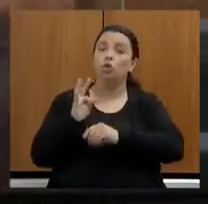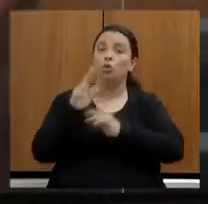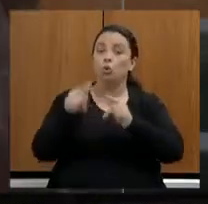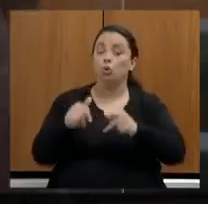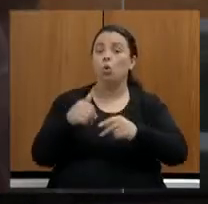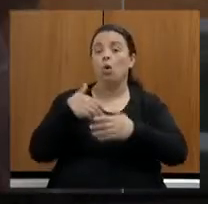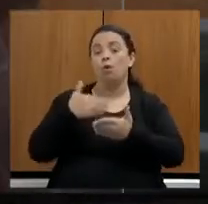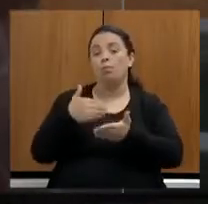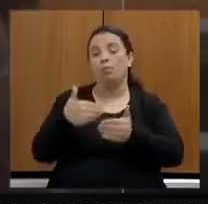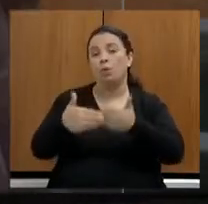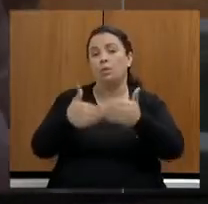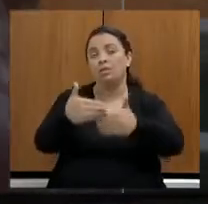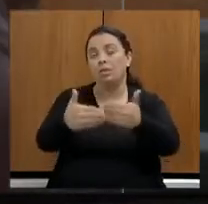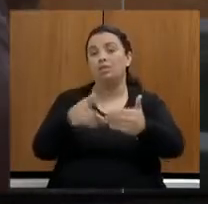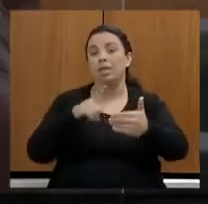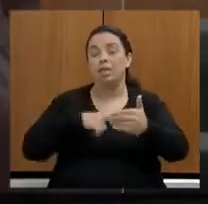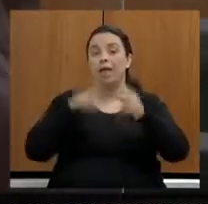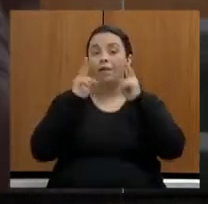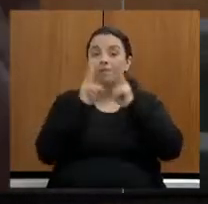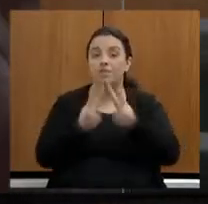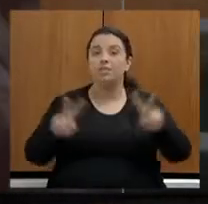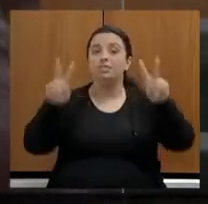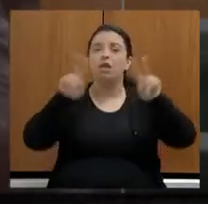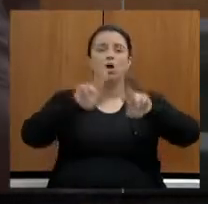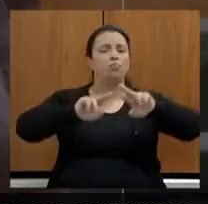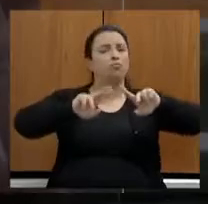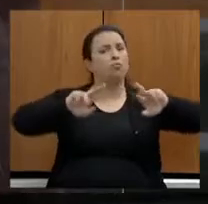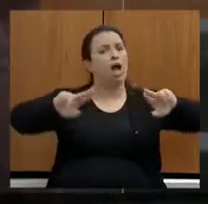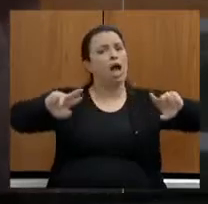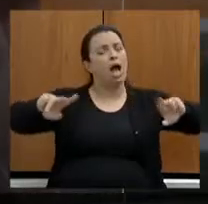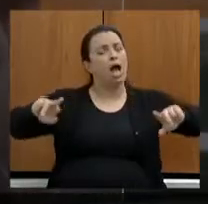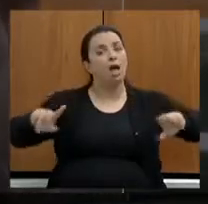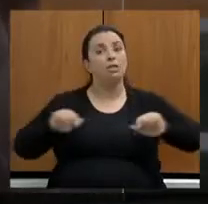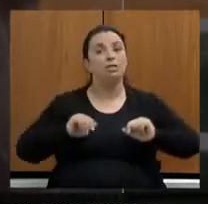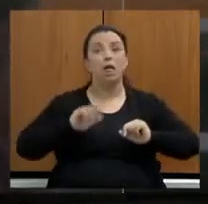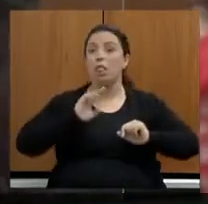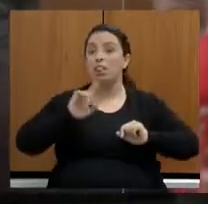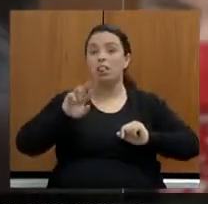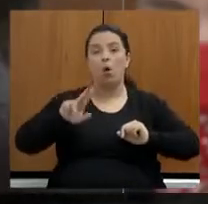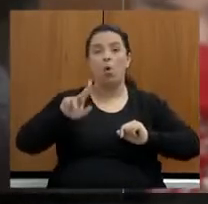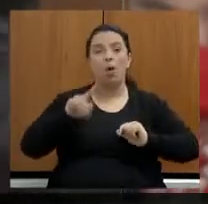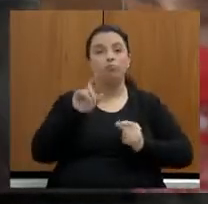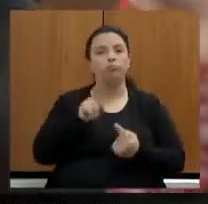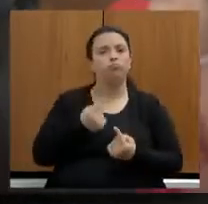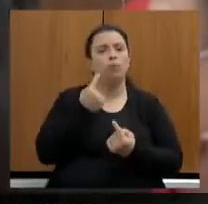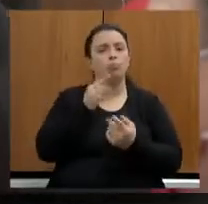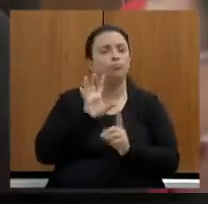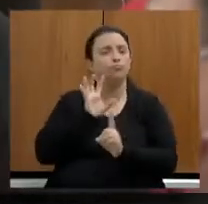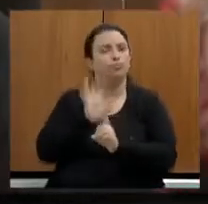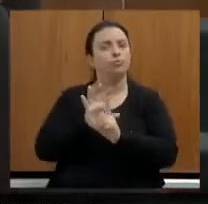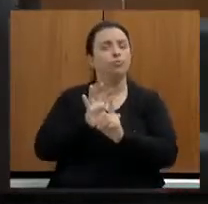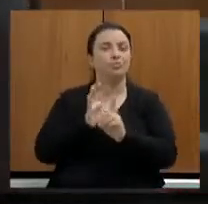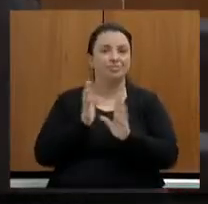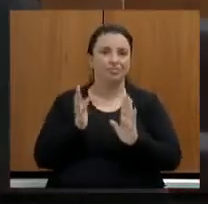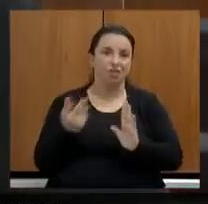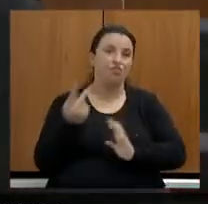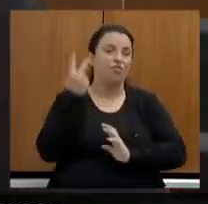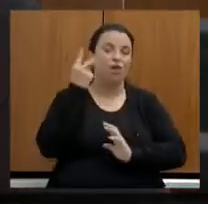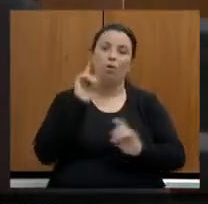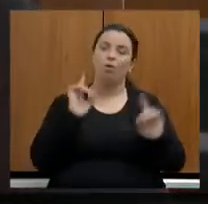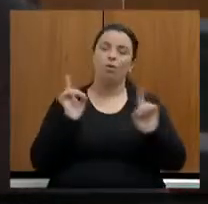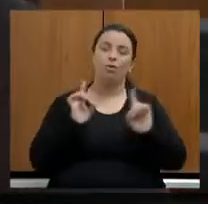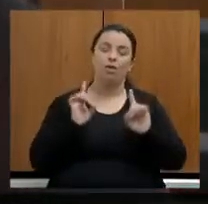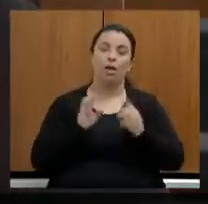trazendo distintas divisões e que elas não façam né julgamento de valor que seja uma questão científica o que a gente viu na